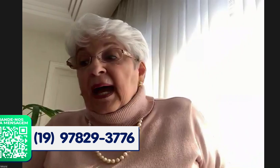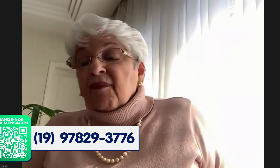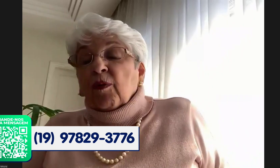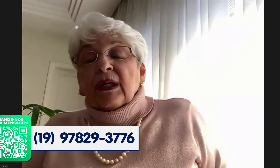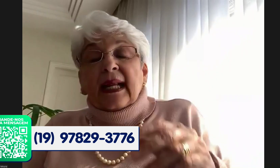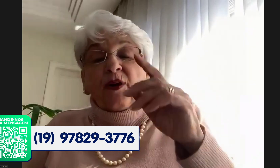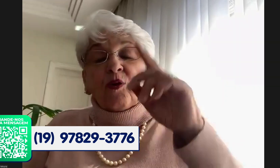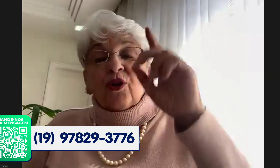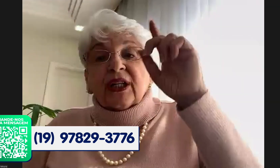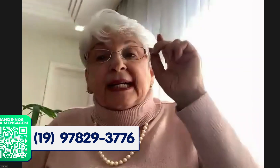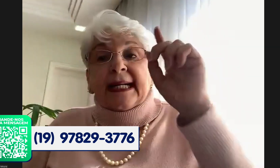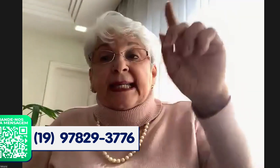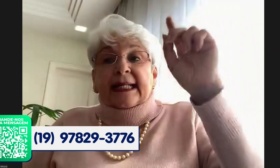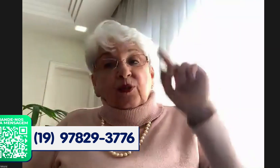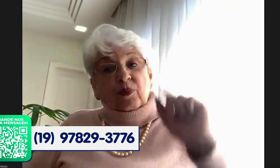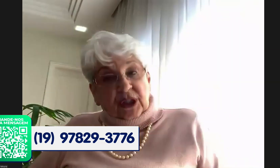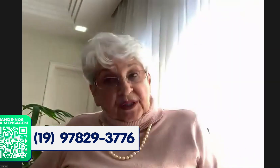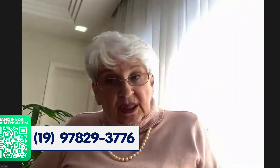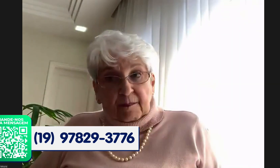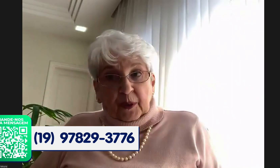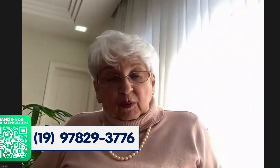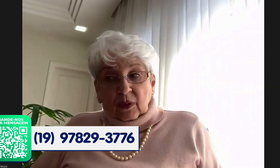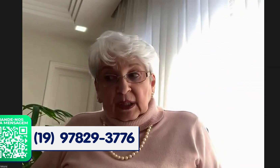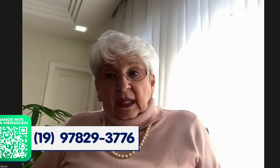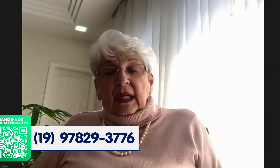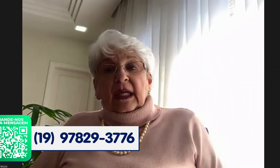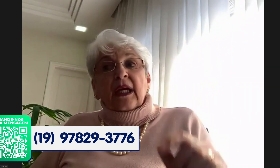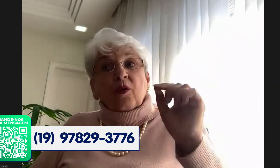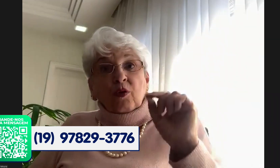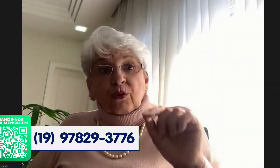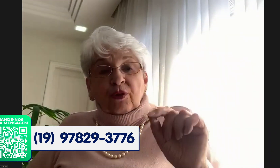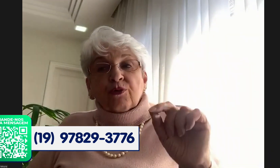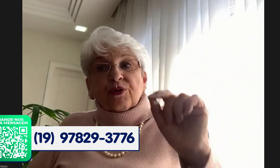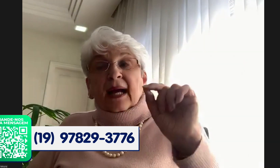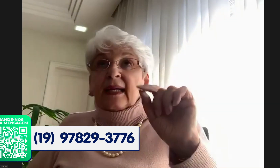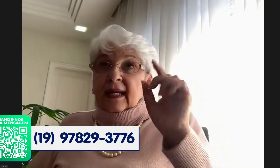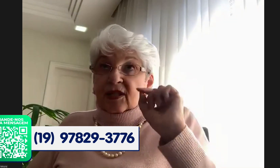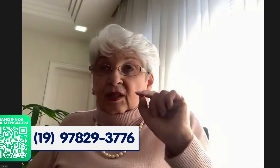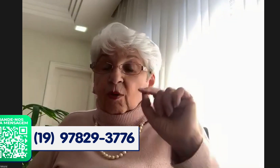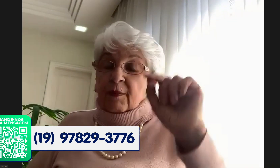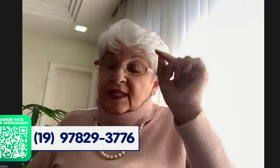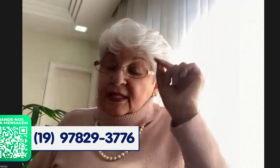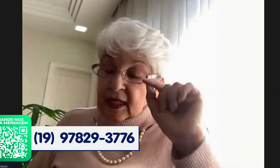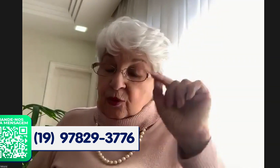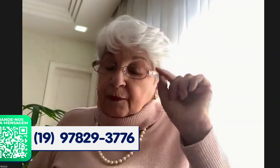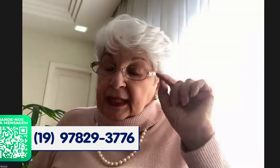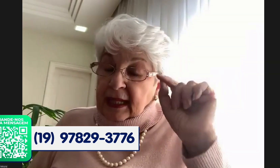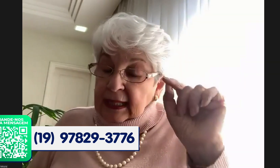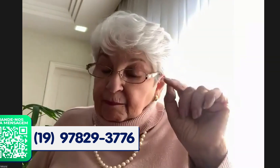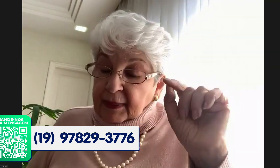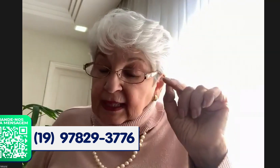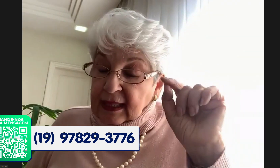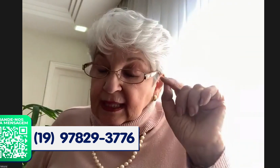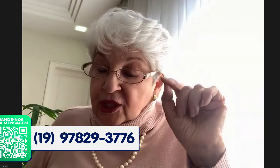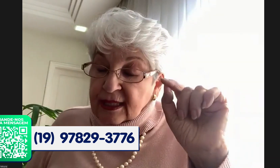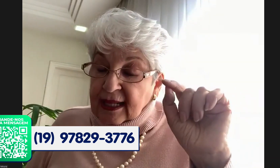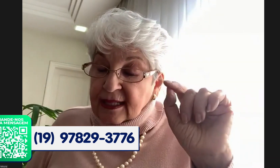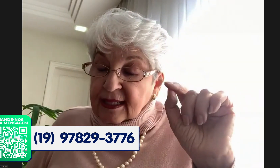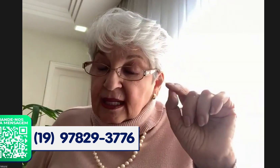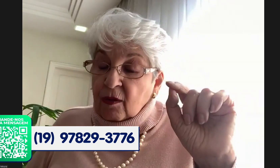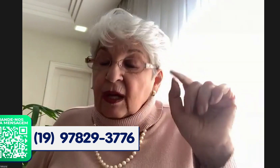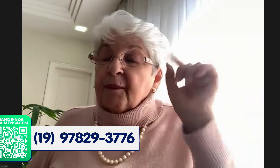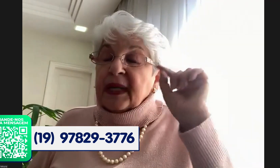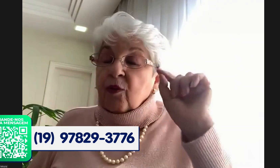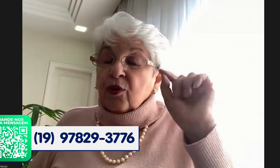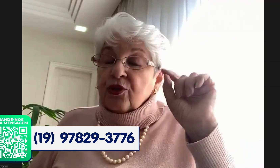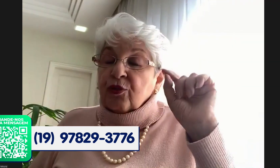A lei orgânica do município inclui, aliás, começando pela